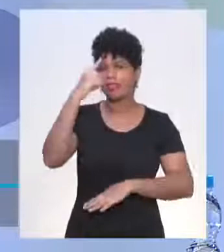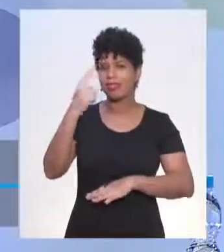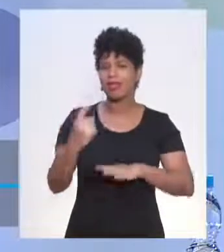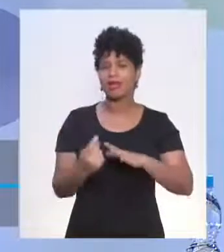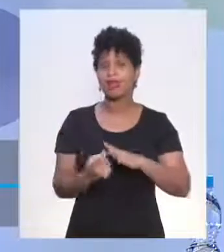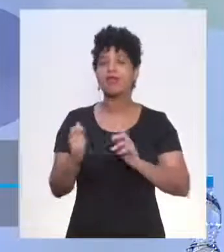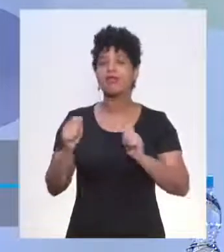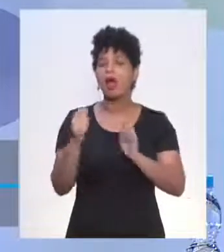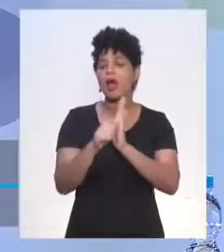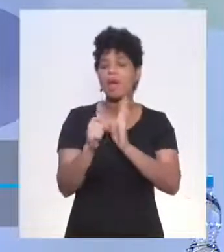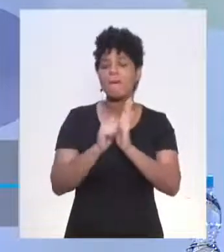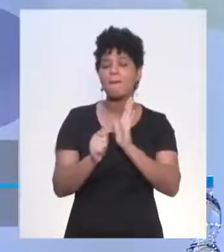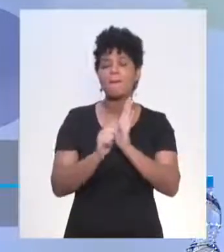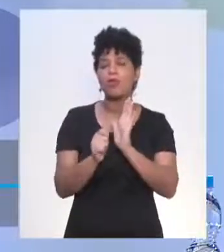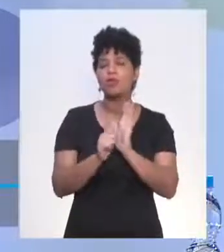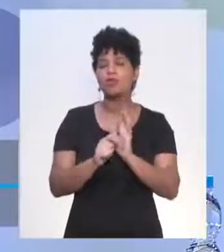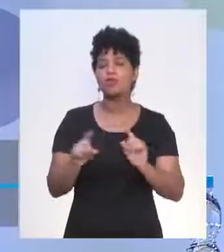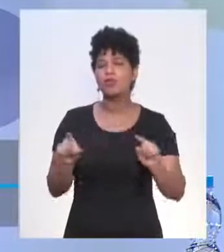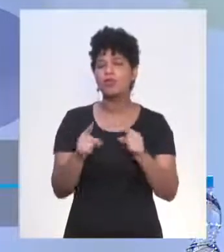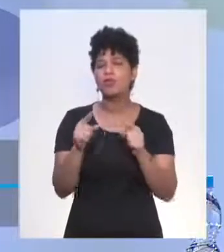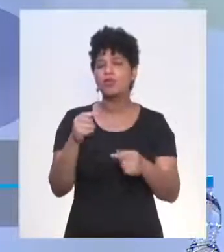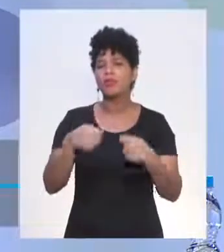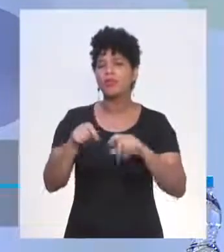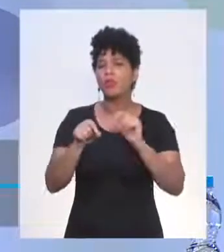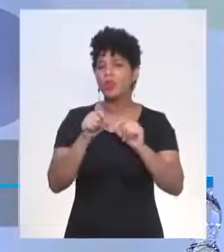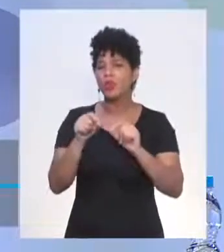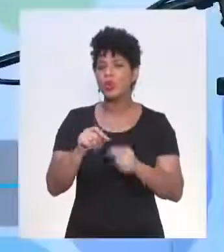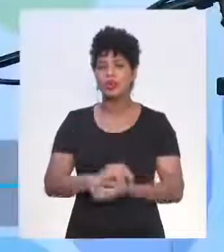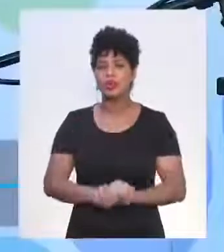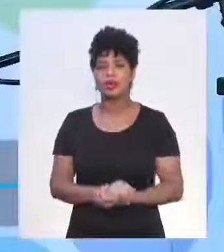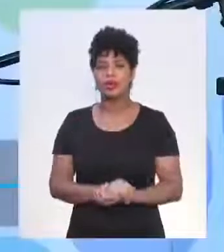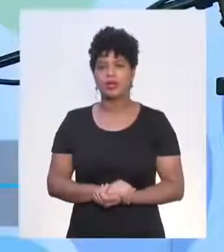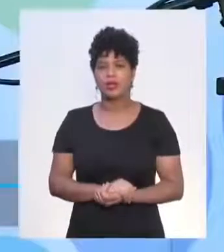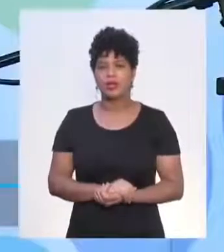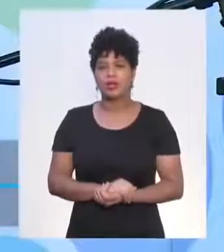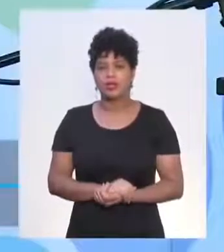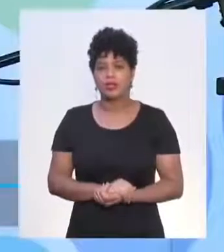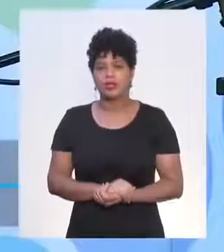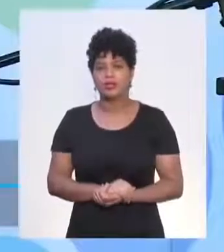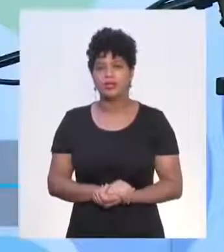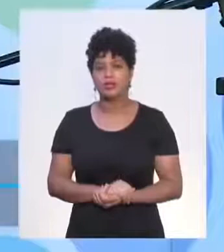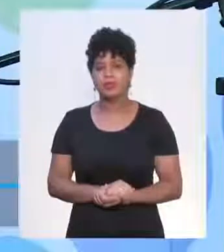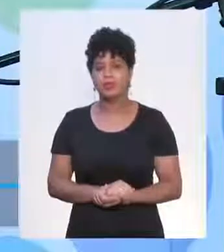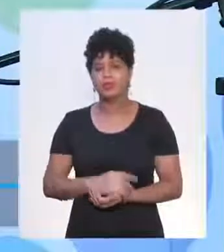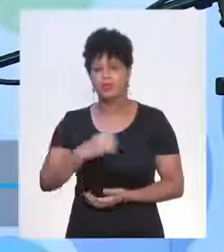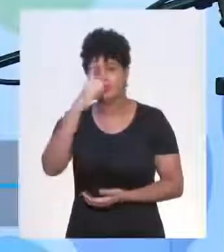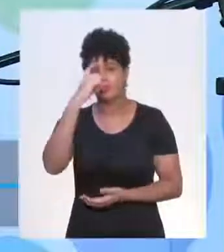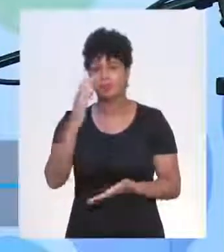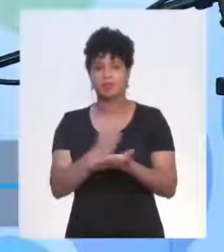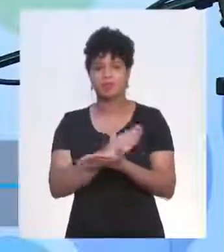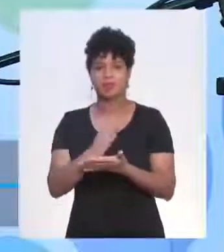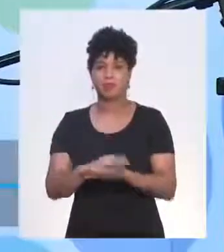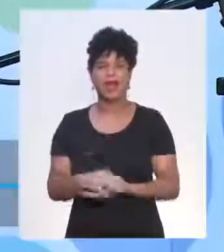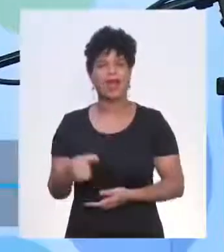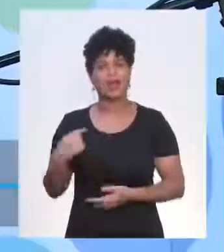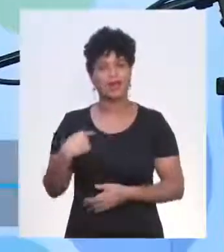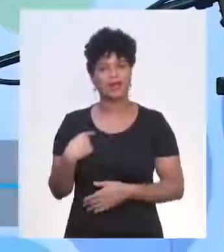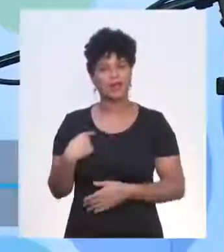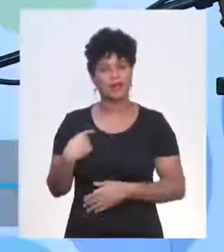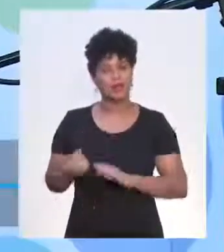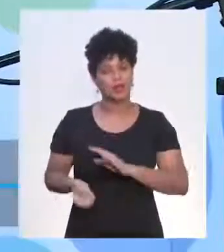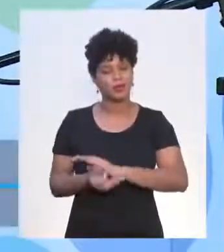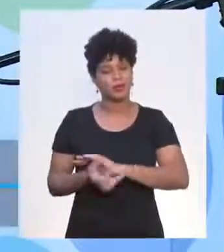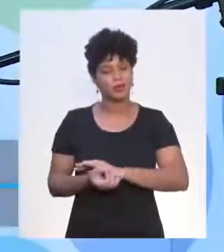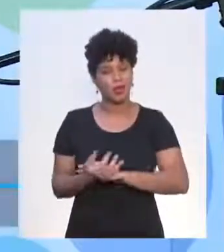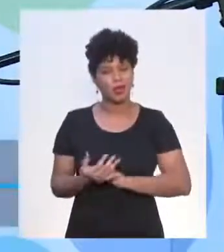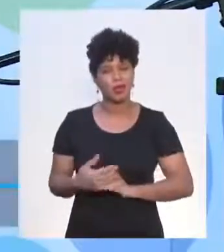uma composição musical que será Então vamos ver ideia não quero dar spoiler não quero